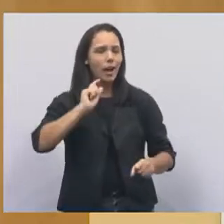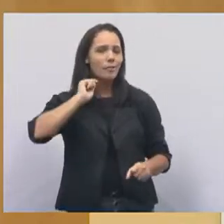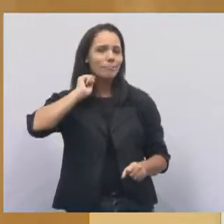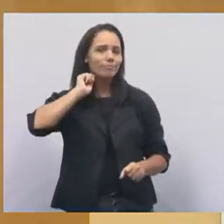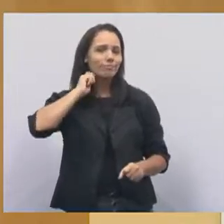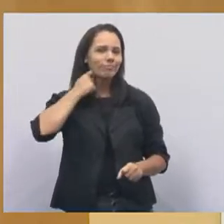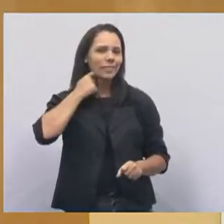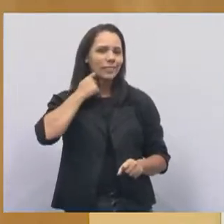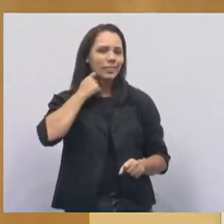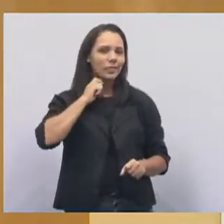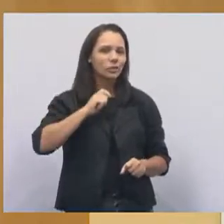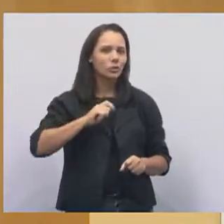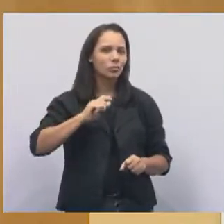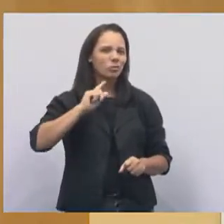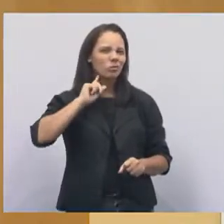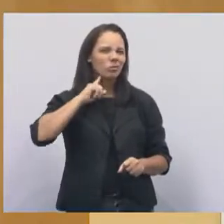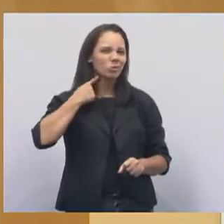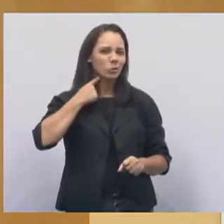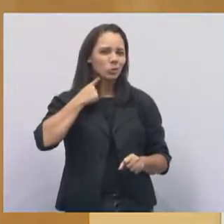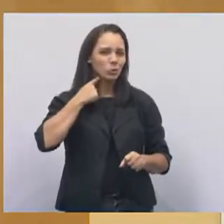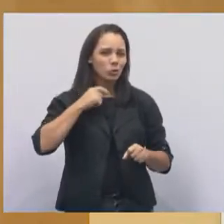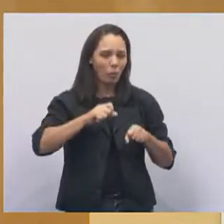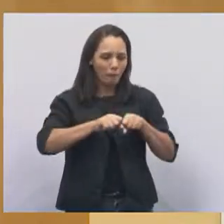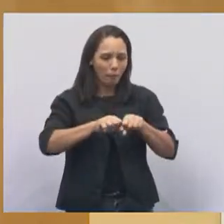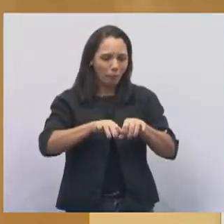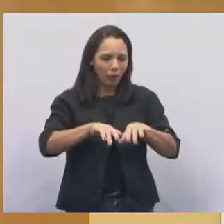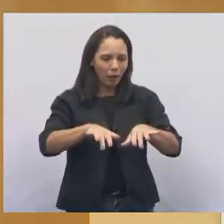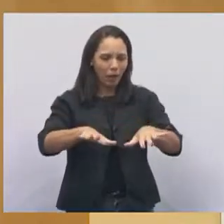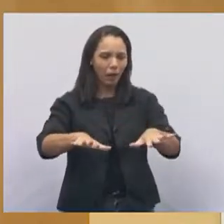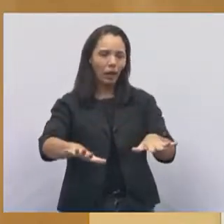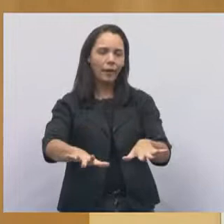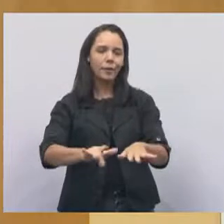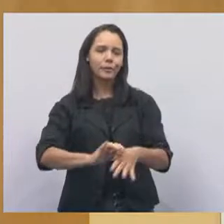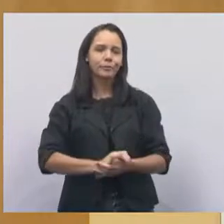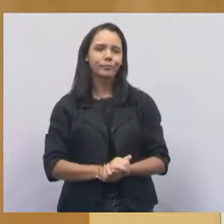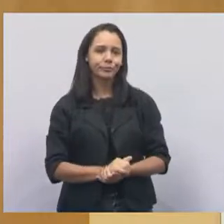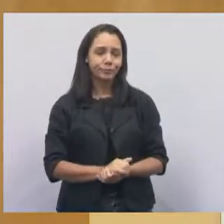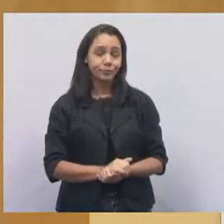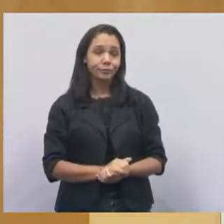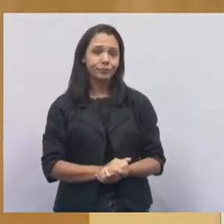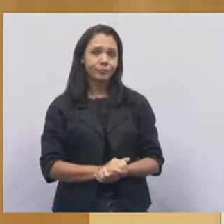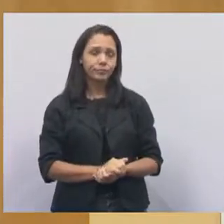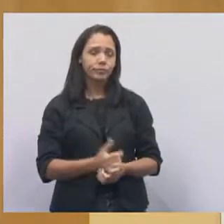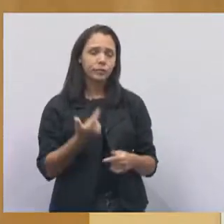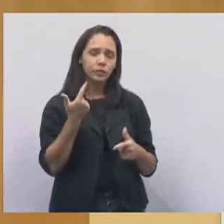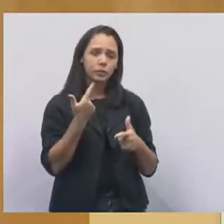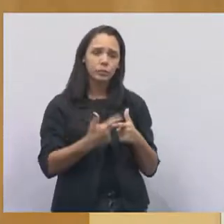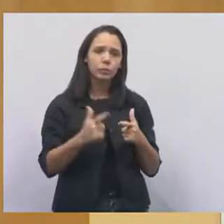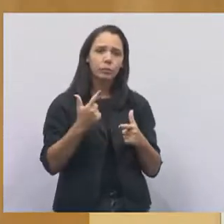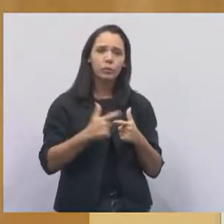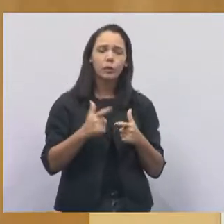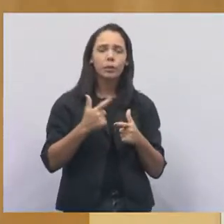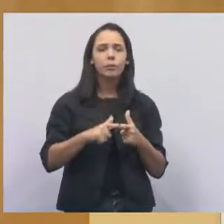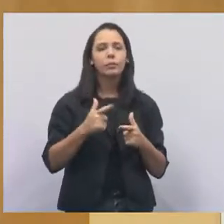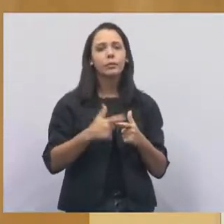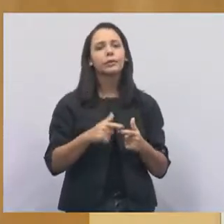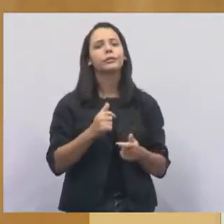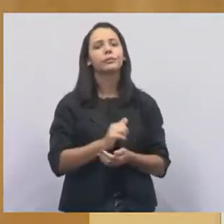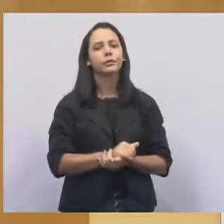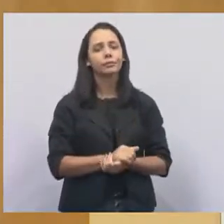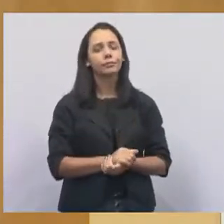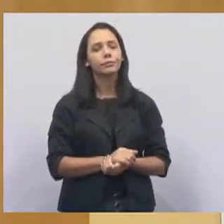Isso aí não é nada comparado é o que causa o meio ambiente as pessoas que são